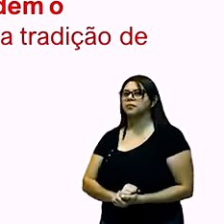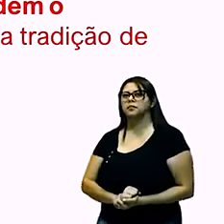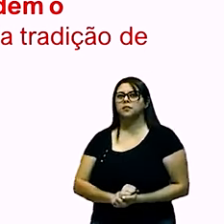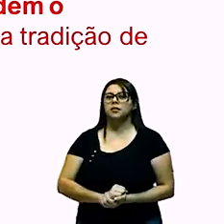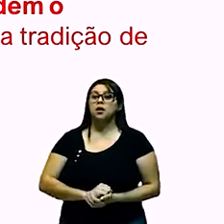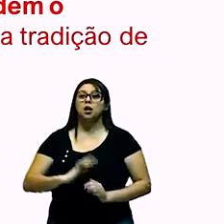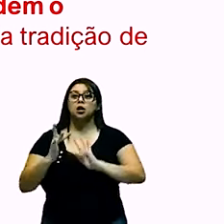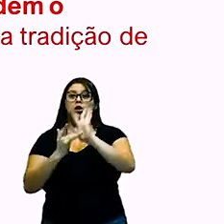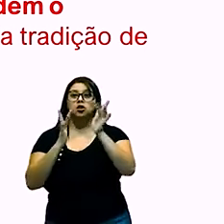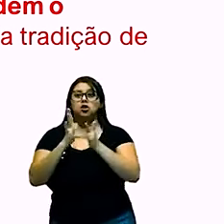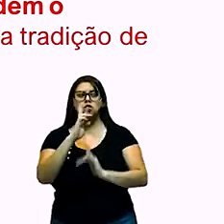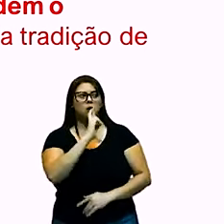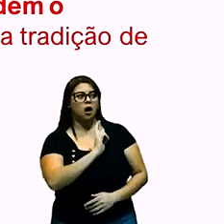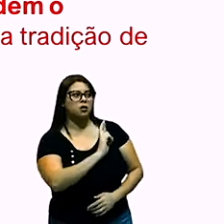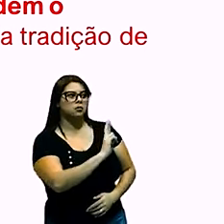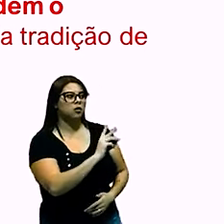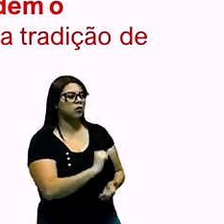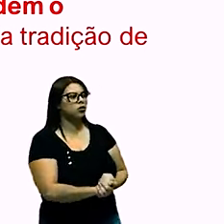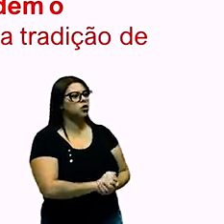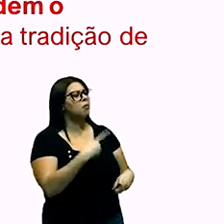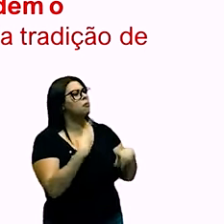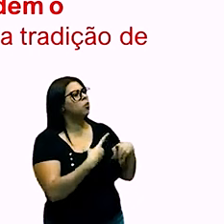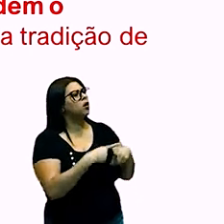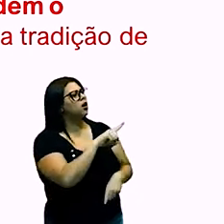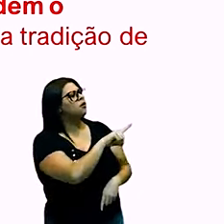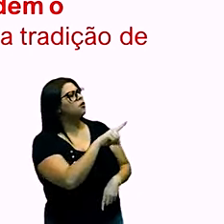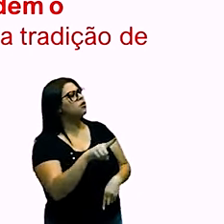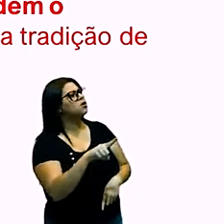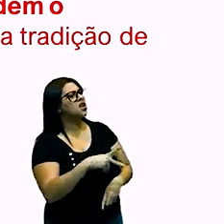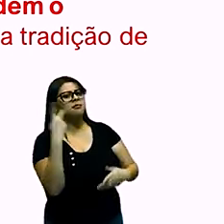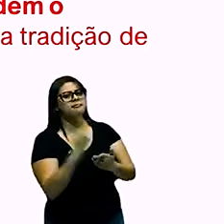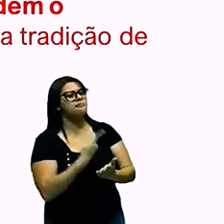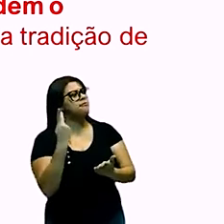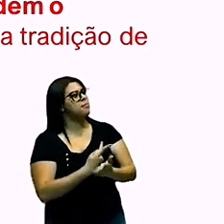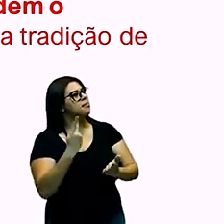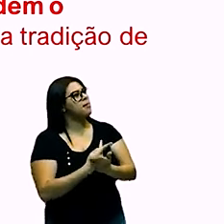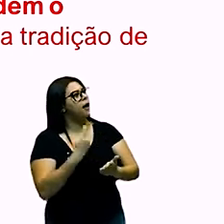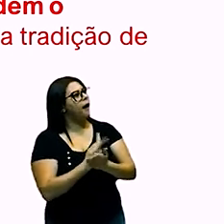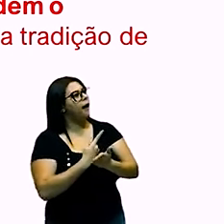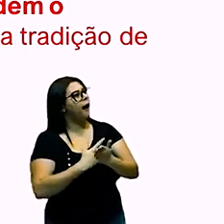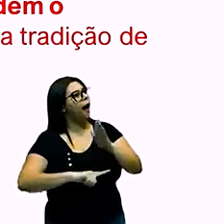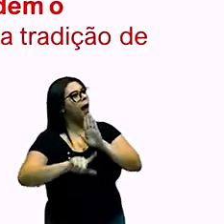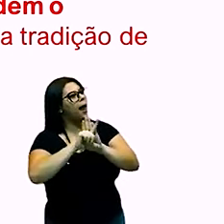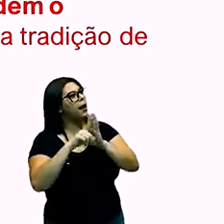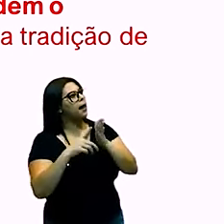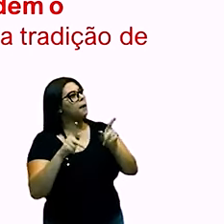a resposta de Jesus foi uma pergunta: por que que vocês transgridem o mandamento pela